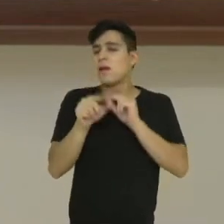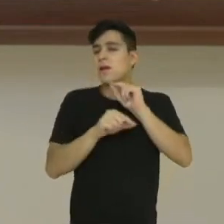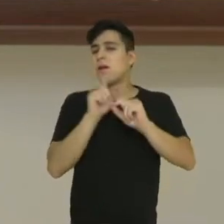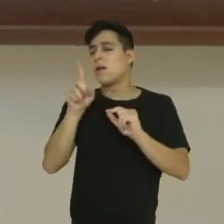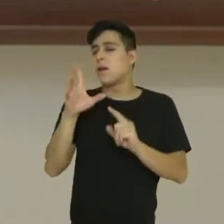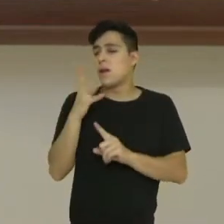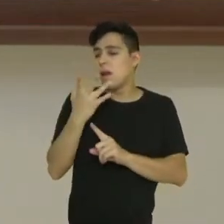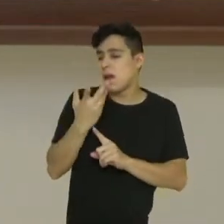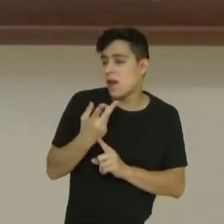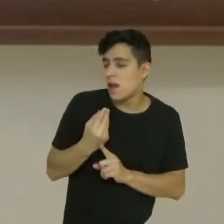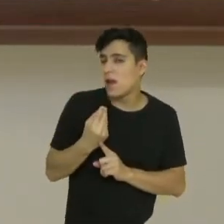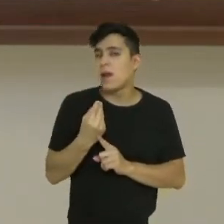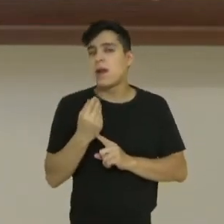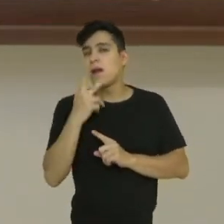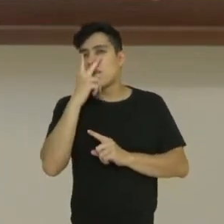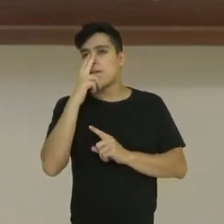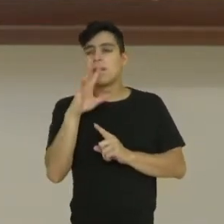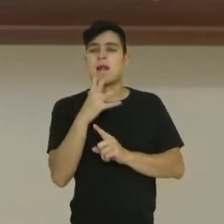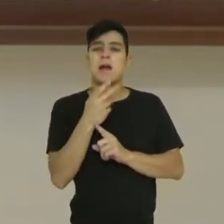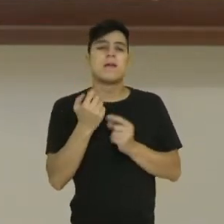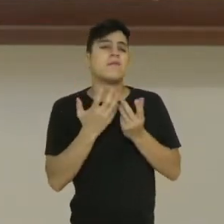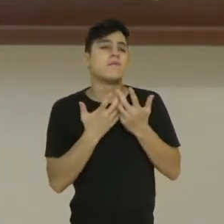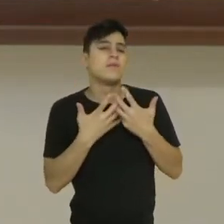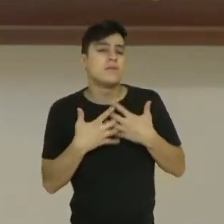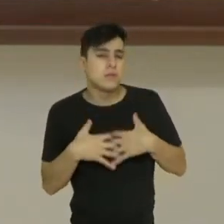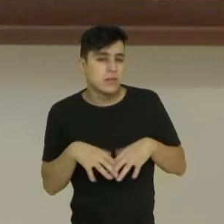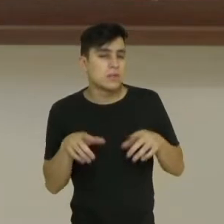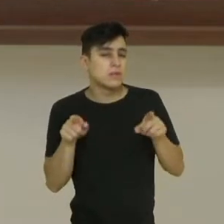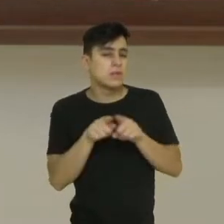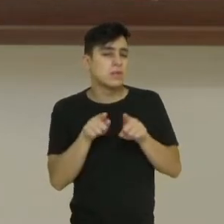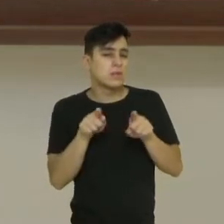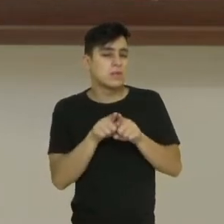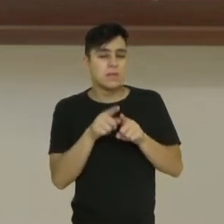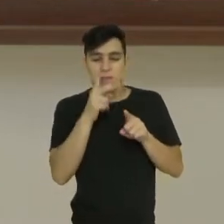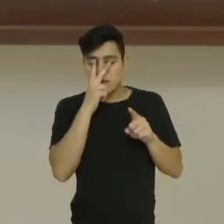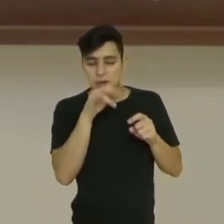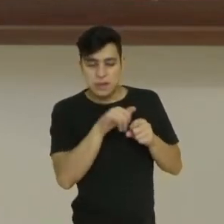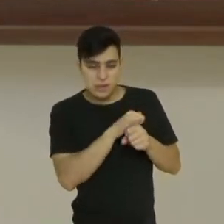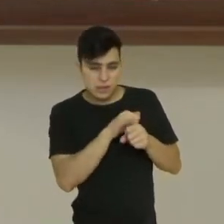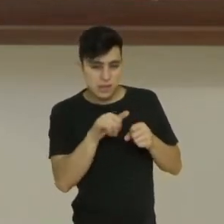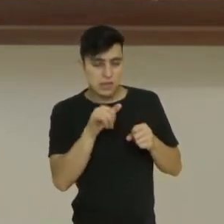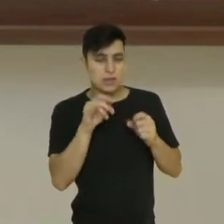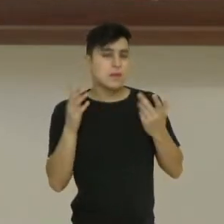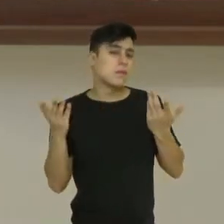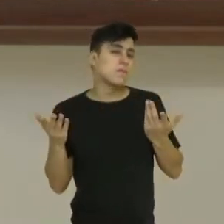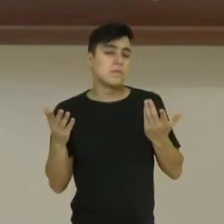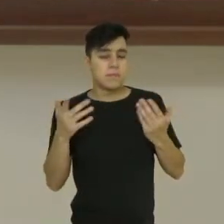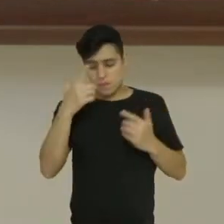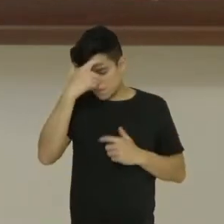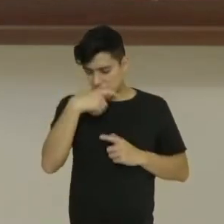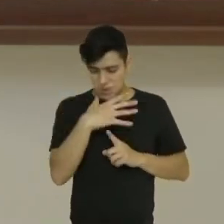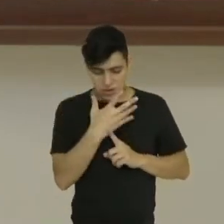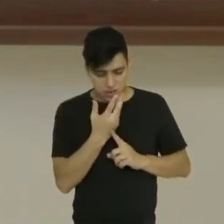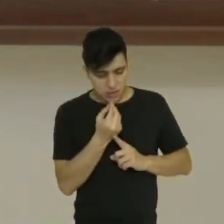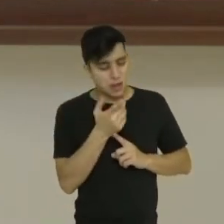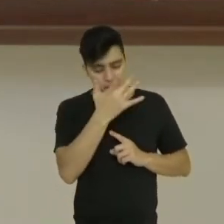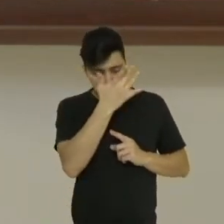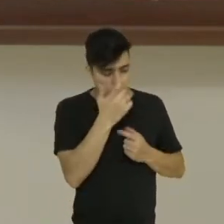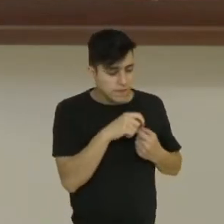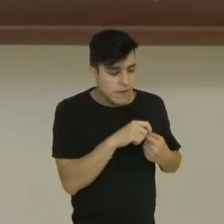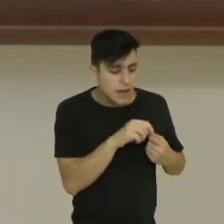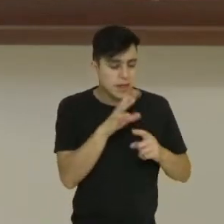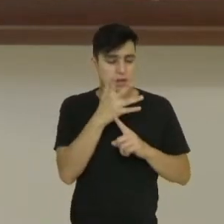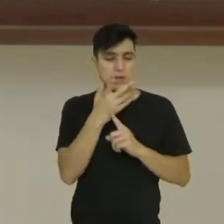arte, vamos colocar uma arte funcional. Então ela serve como uma ferramenta. E a figura do artista, eles são na verdade artesãos. Então eles